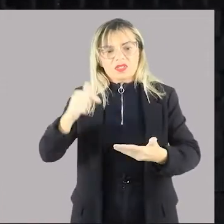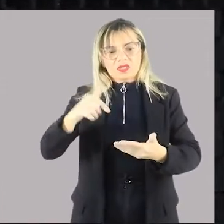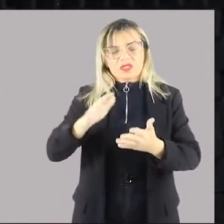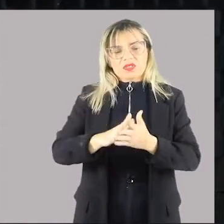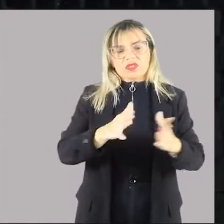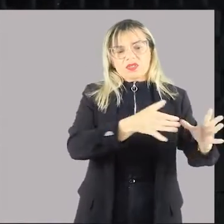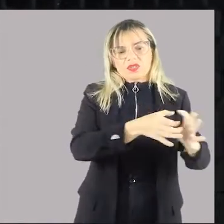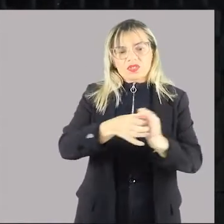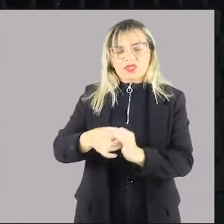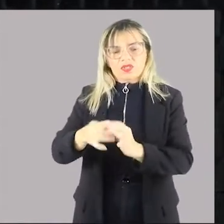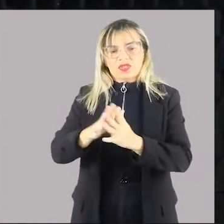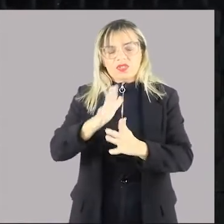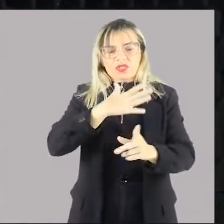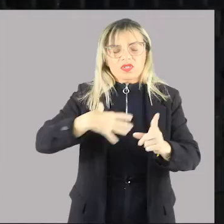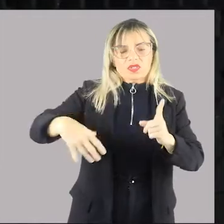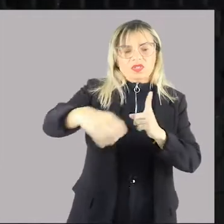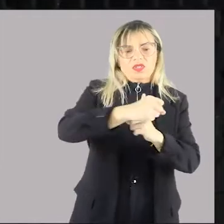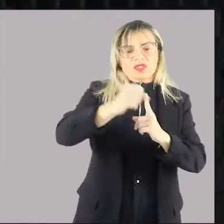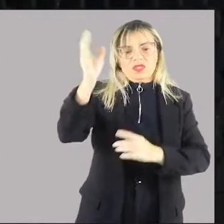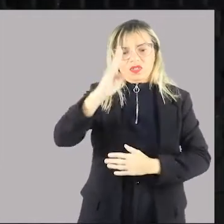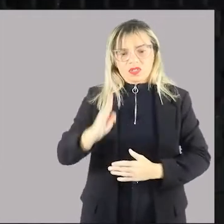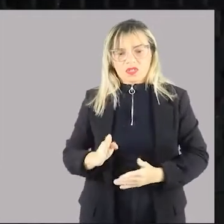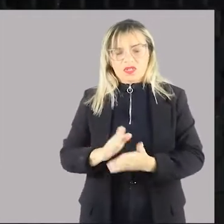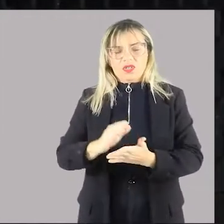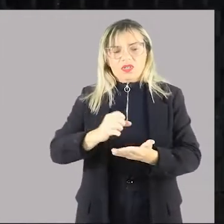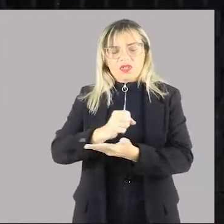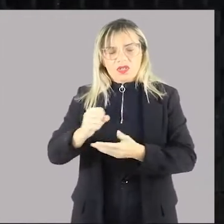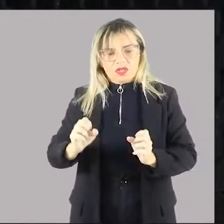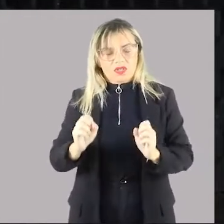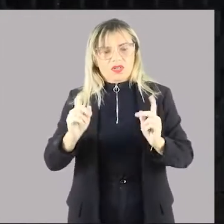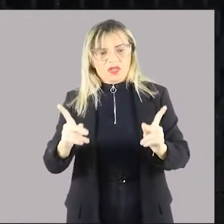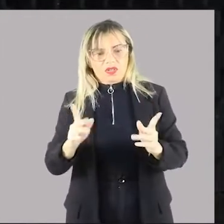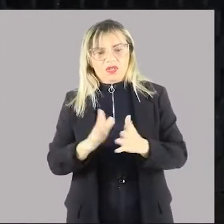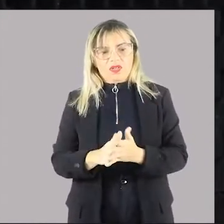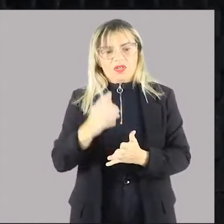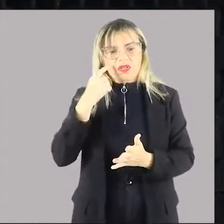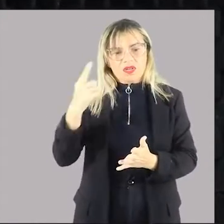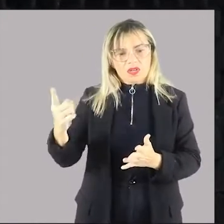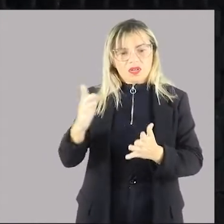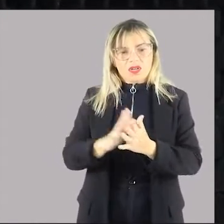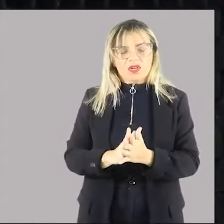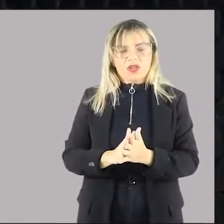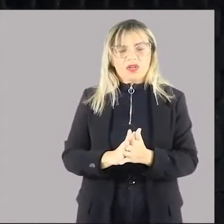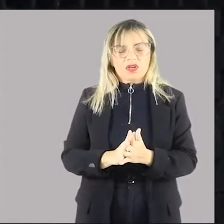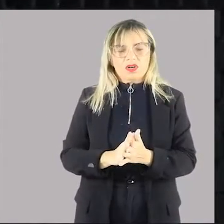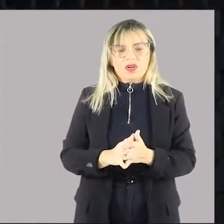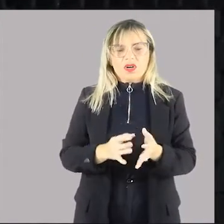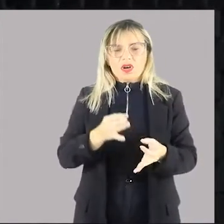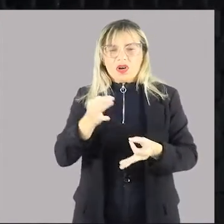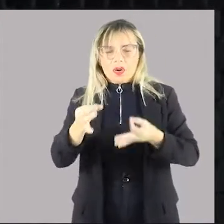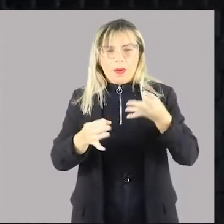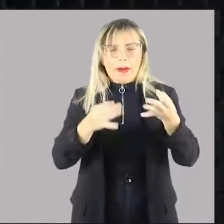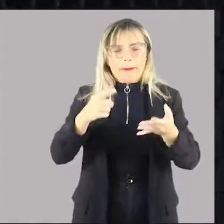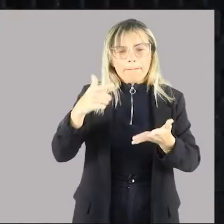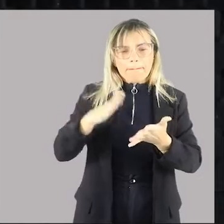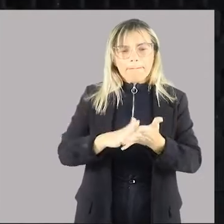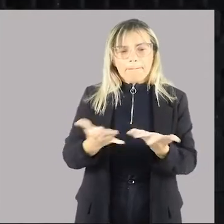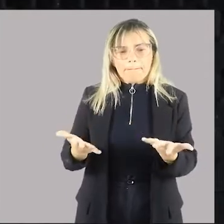brasileira. Ok, galera? Essa basicamente é a dinâmica. Então é preciso se olhar para essa dinâmica